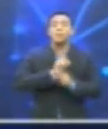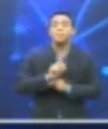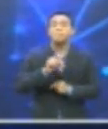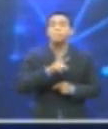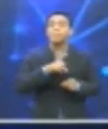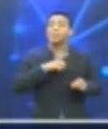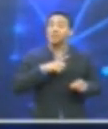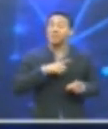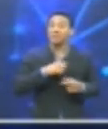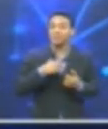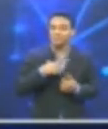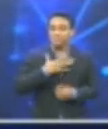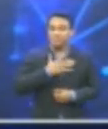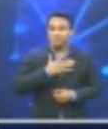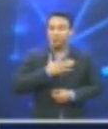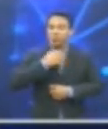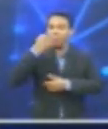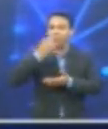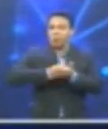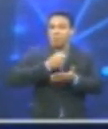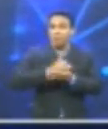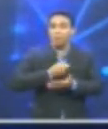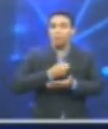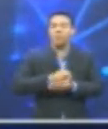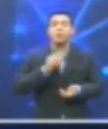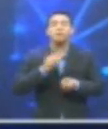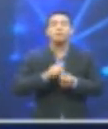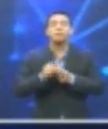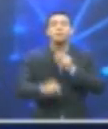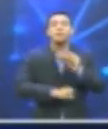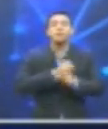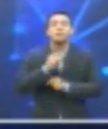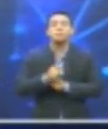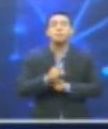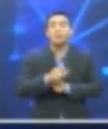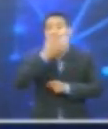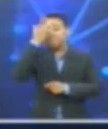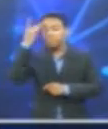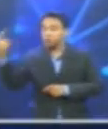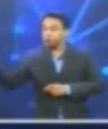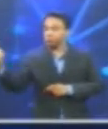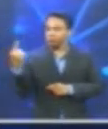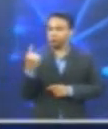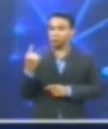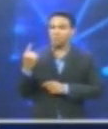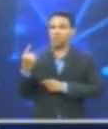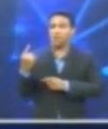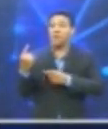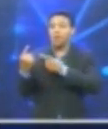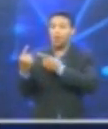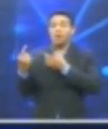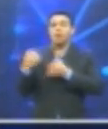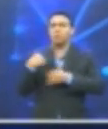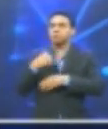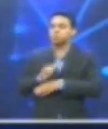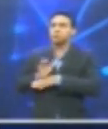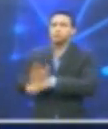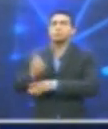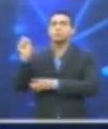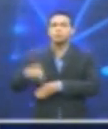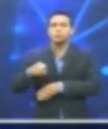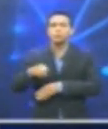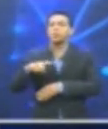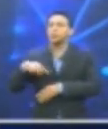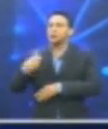após, como meu dever pela minha cidade natal, procurado por ele de maneira altiva, dei a ele a minha contribuição,